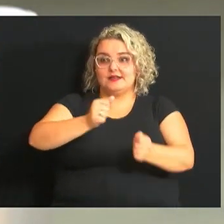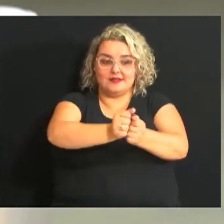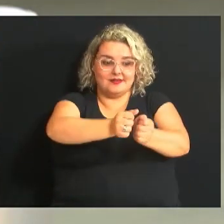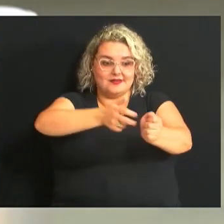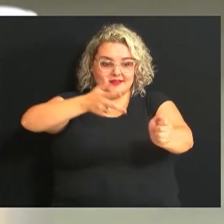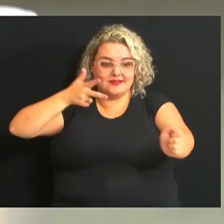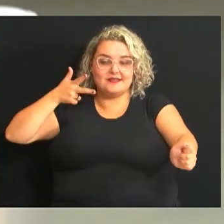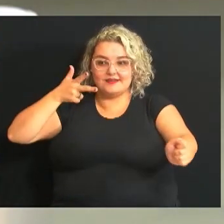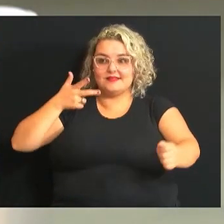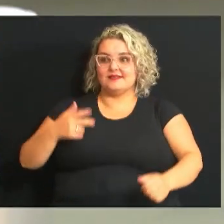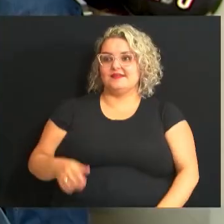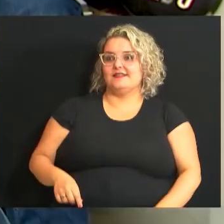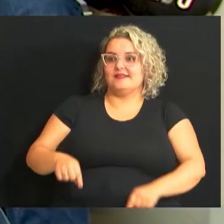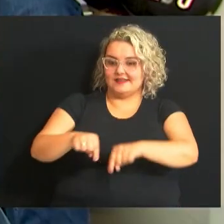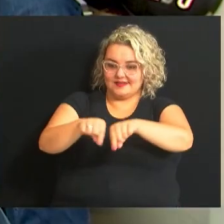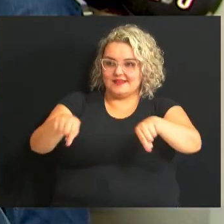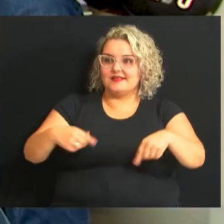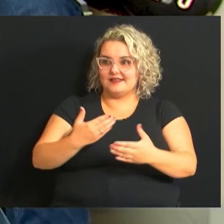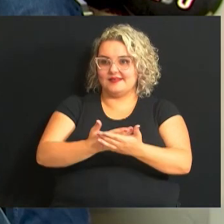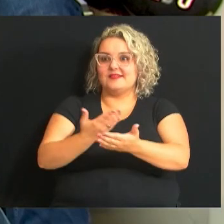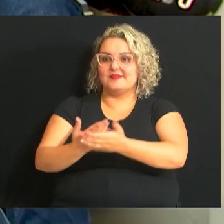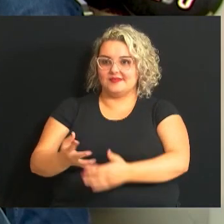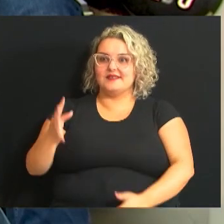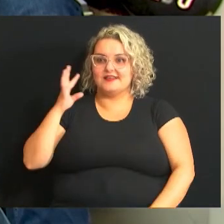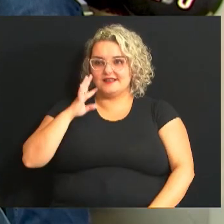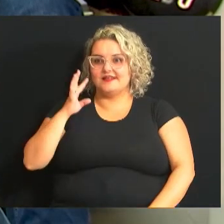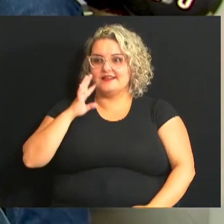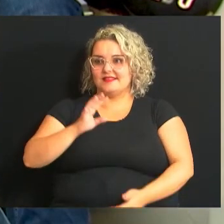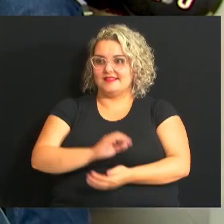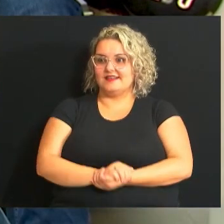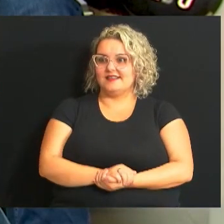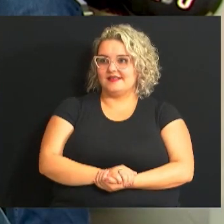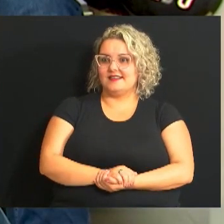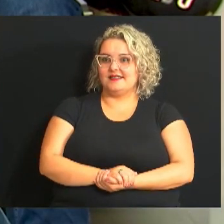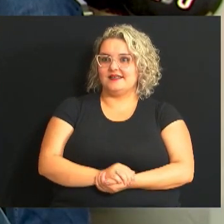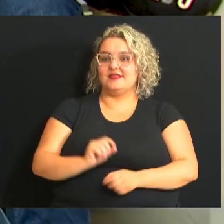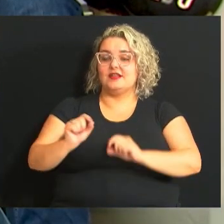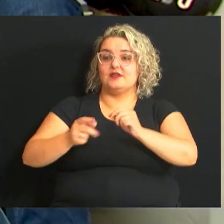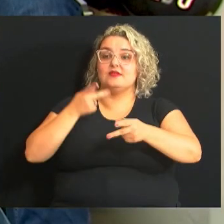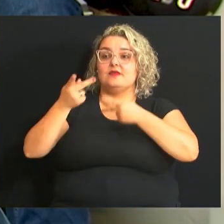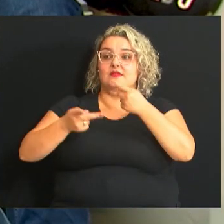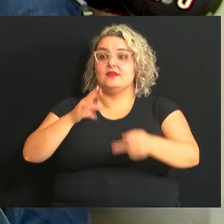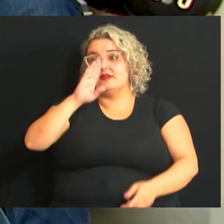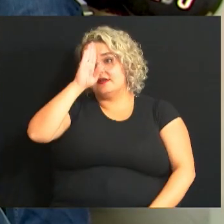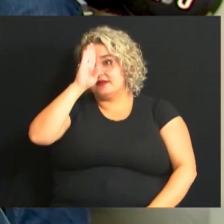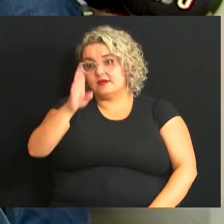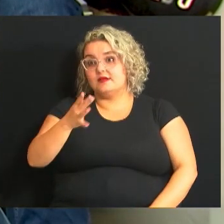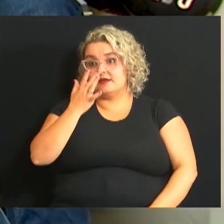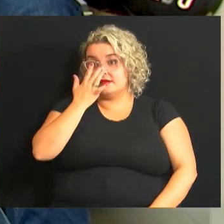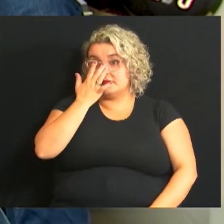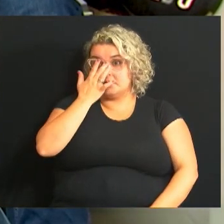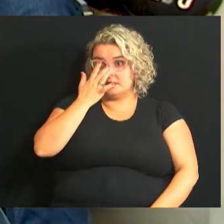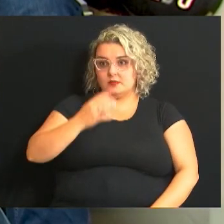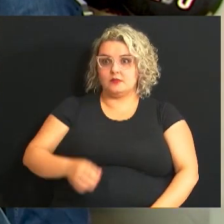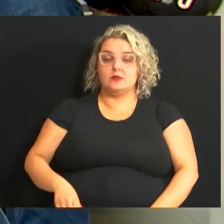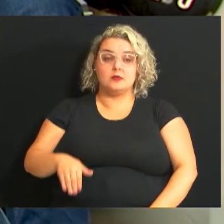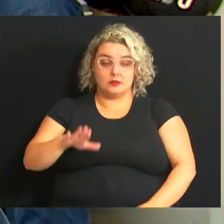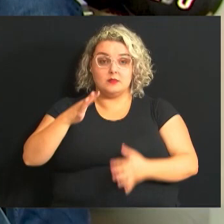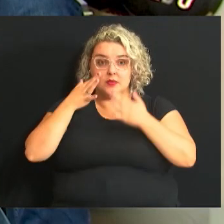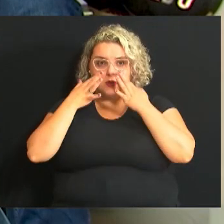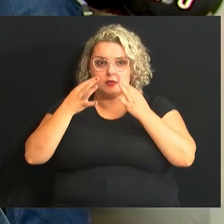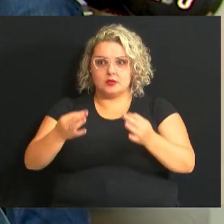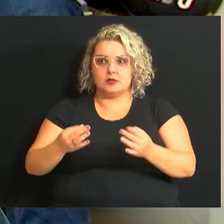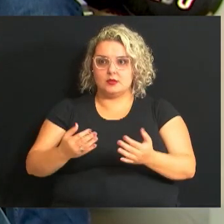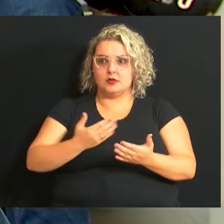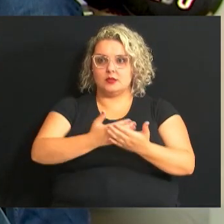Latina na sala foi bem interessante. O que foi abordado principalmente aí? O que mais chamou atenção na aula do professor José Alves